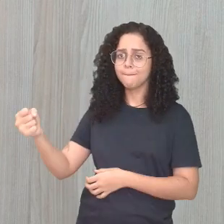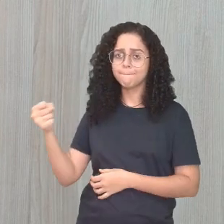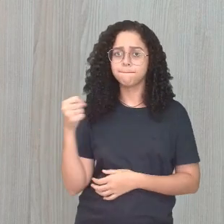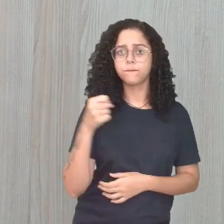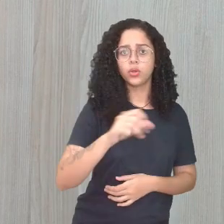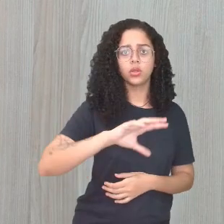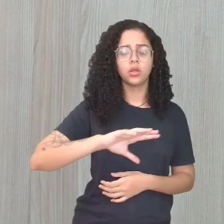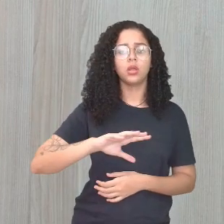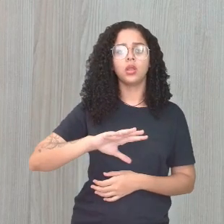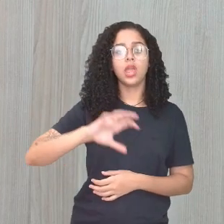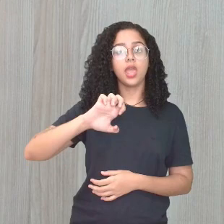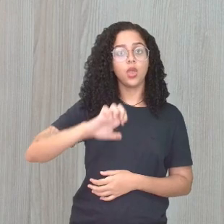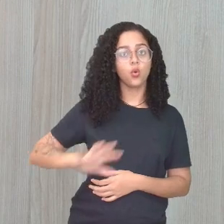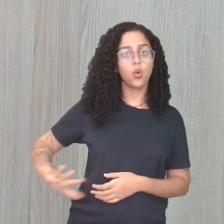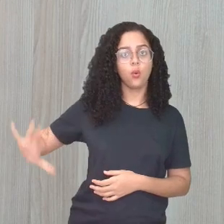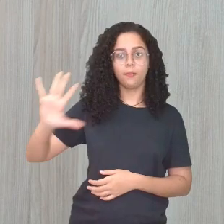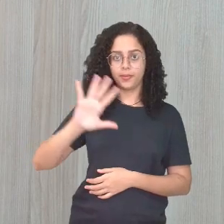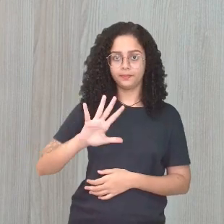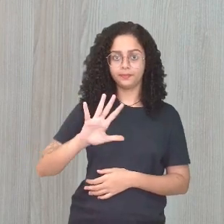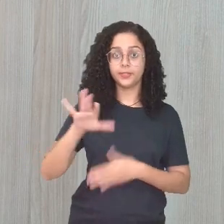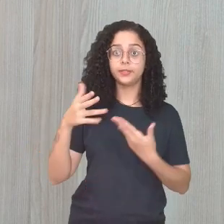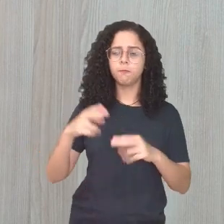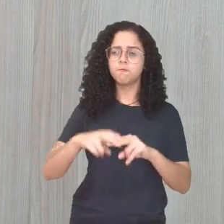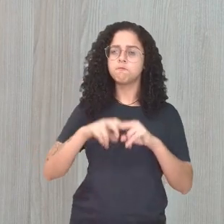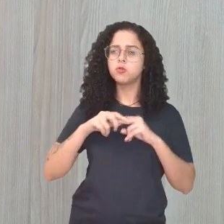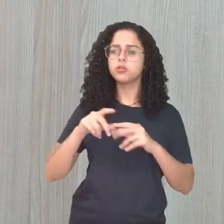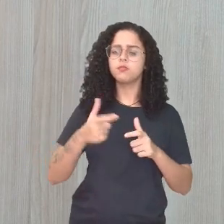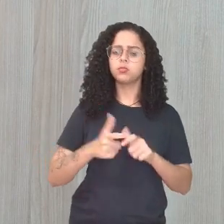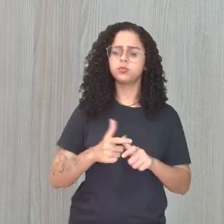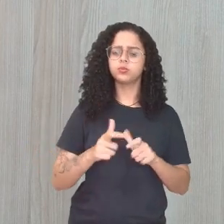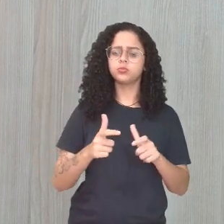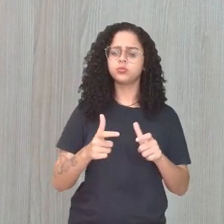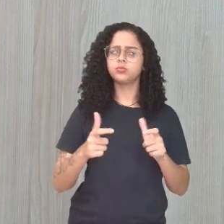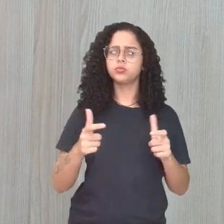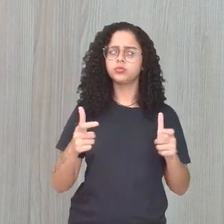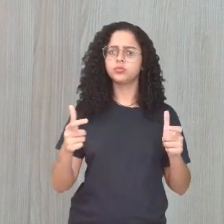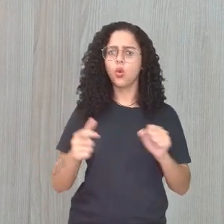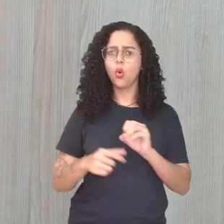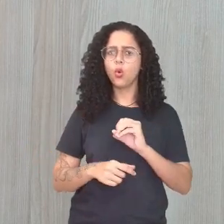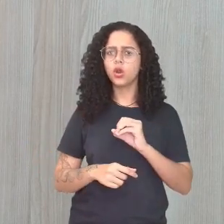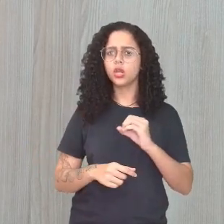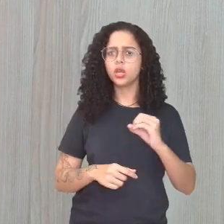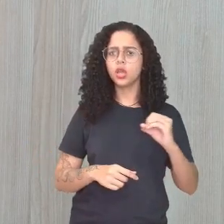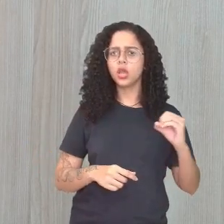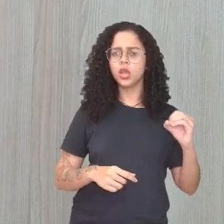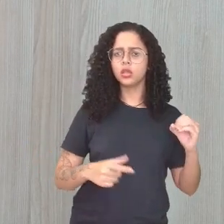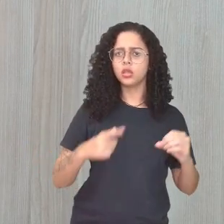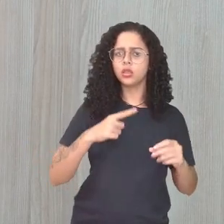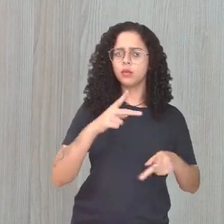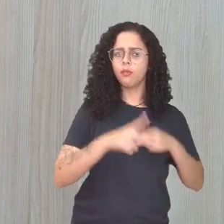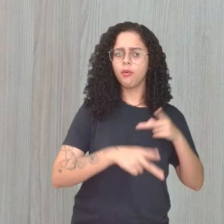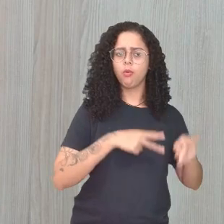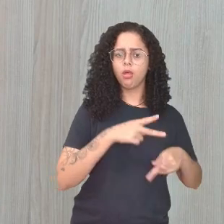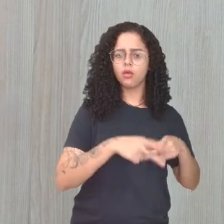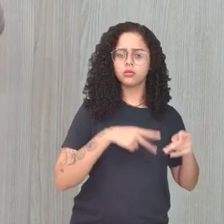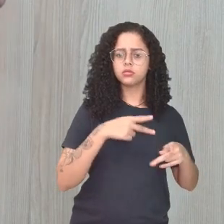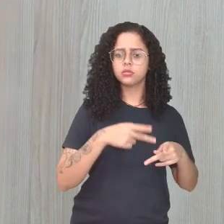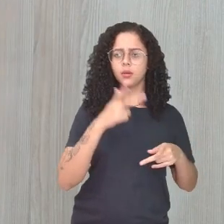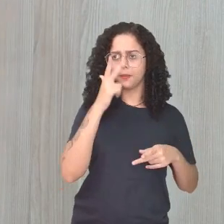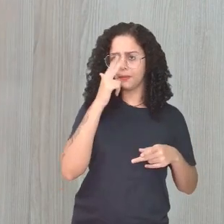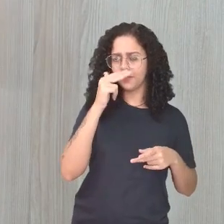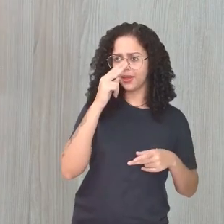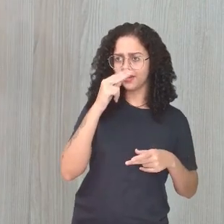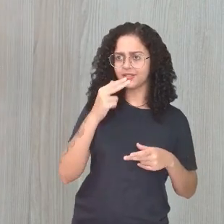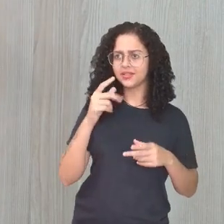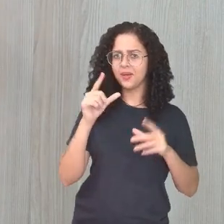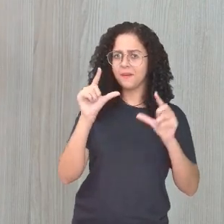na Europa. Então por isso que ele foi se expandindo ali para o Oriente, né, que era onde tinha uma população considerada